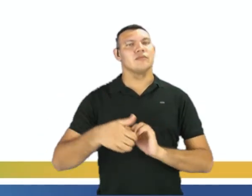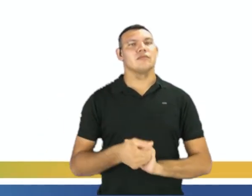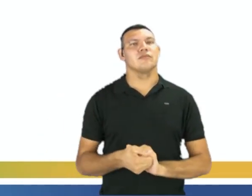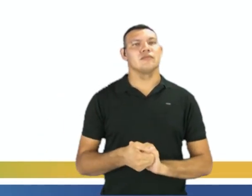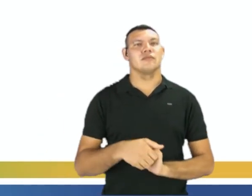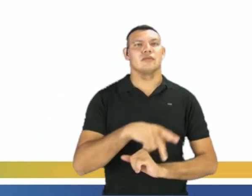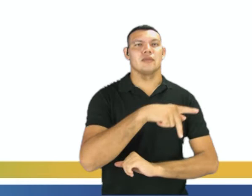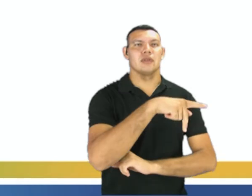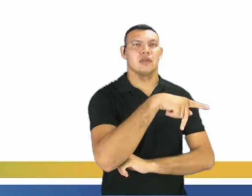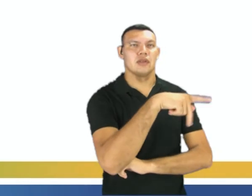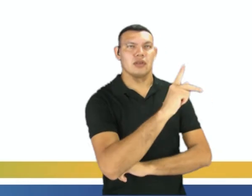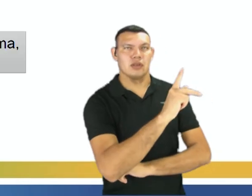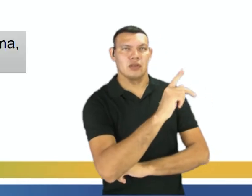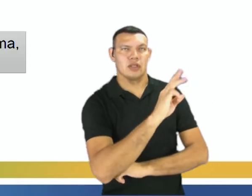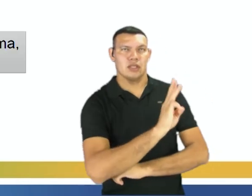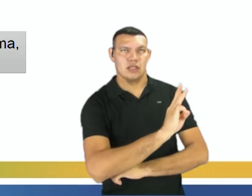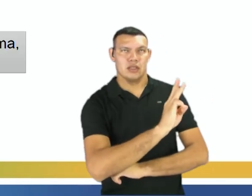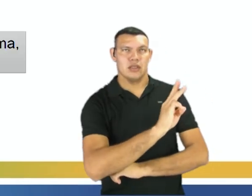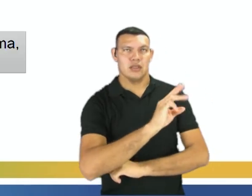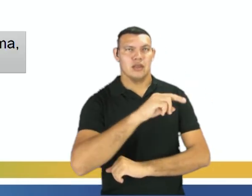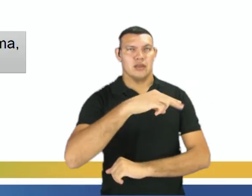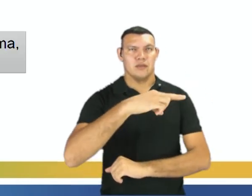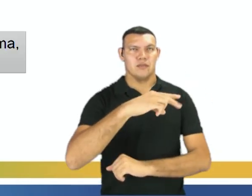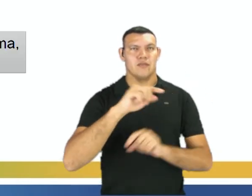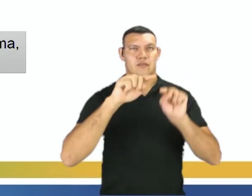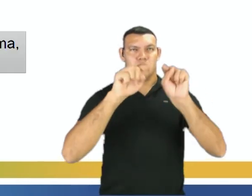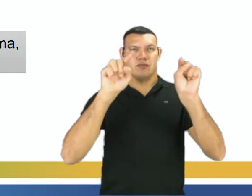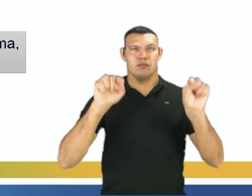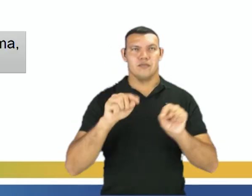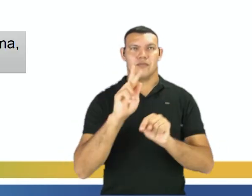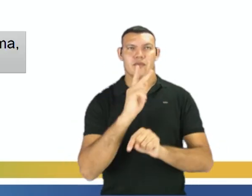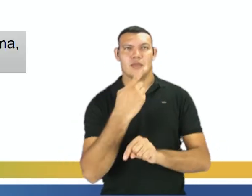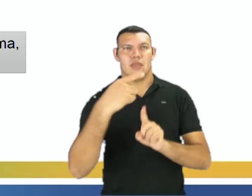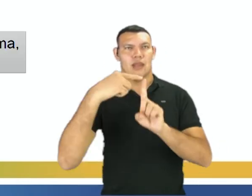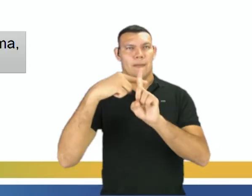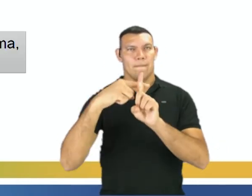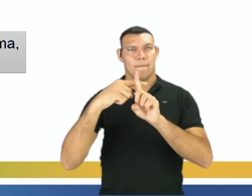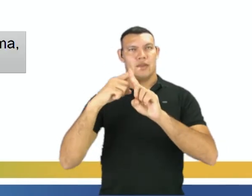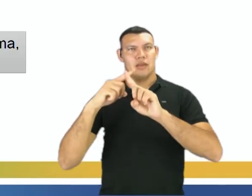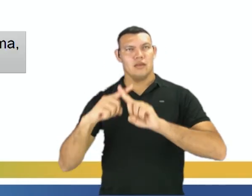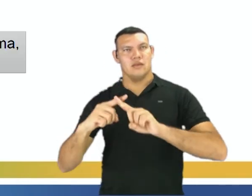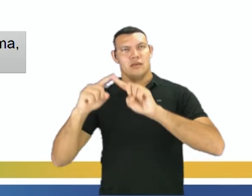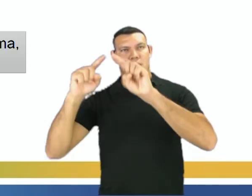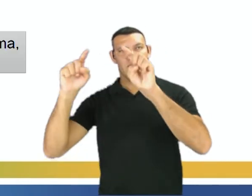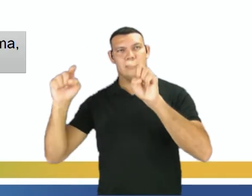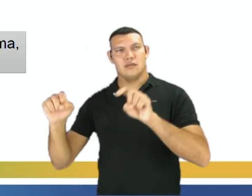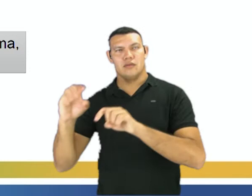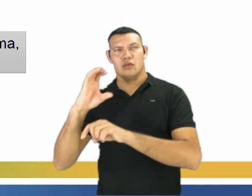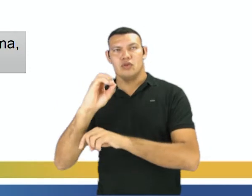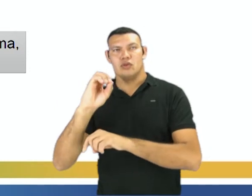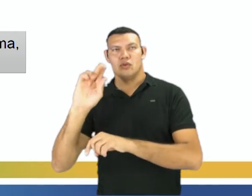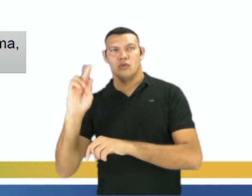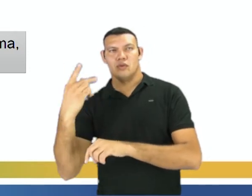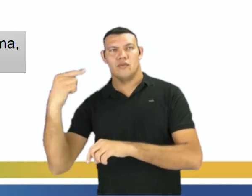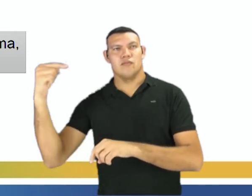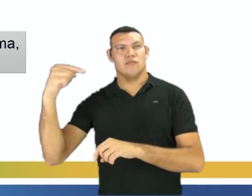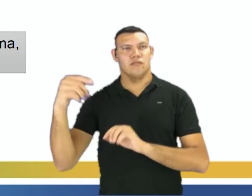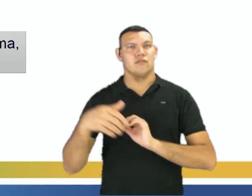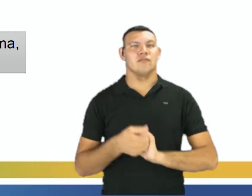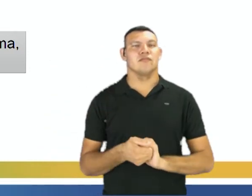nas expressões, ok? Então, nós temos aqui a concentração desses dois íons, tanto o